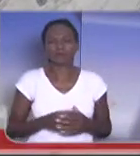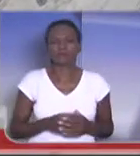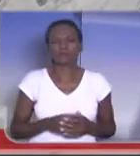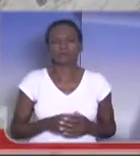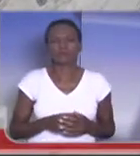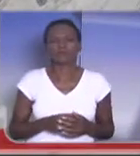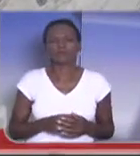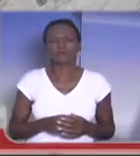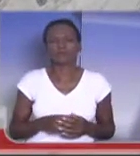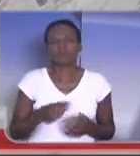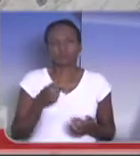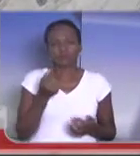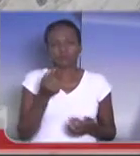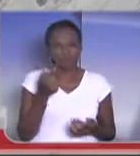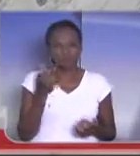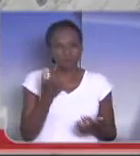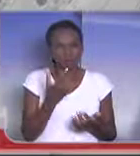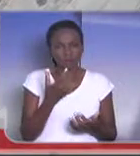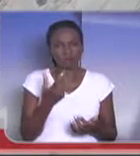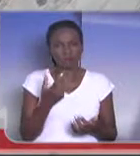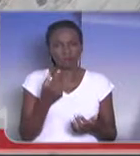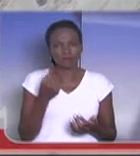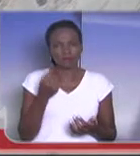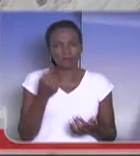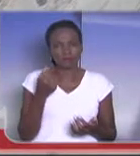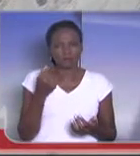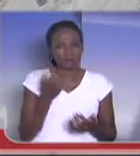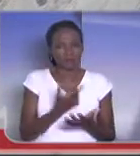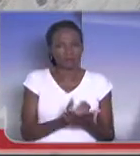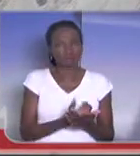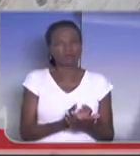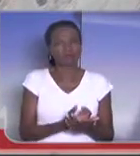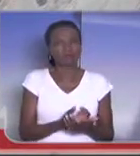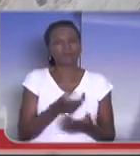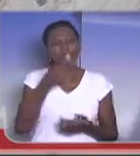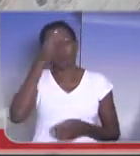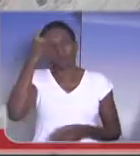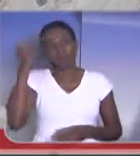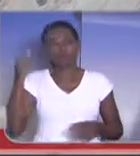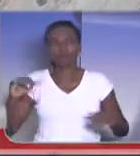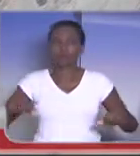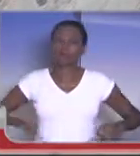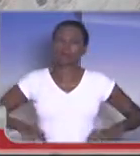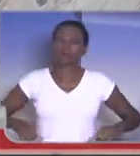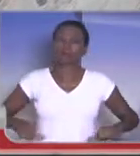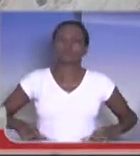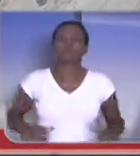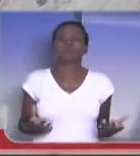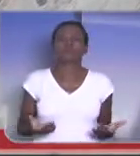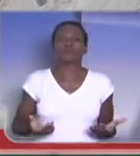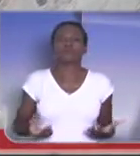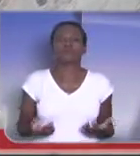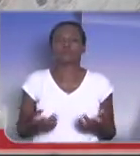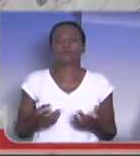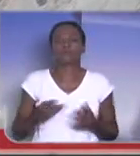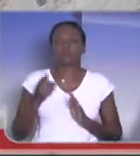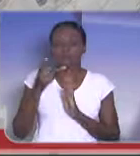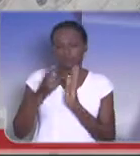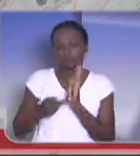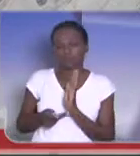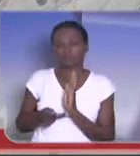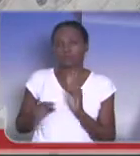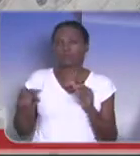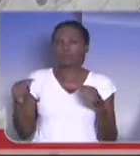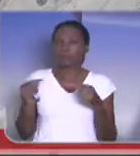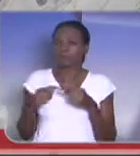pagamento, de indenização para as vítimas. Até para isso é necessário. Então, nosso projeto visa o quê? Cuidar da sociedade, cuidar